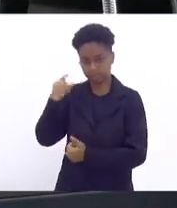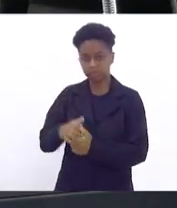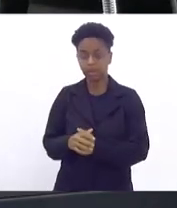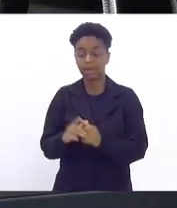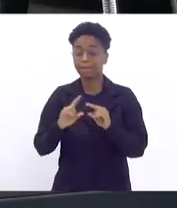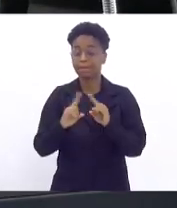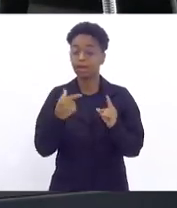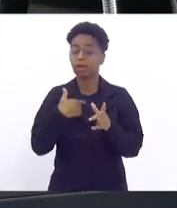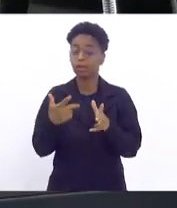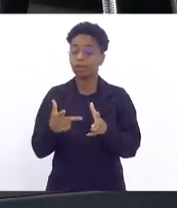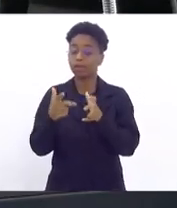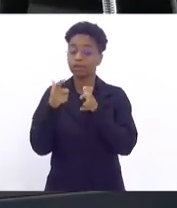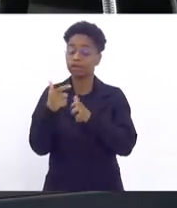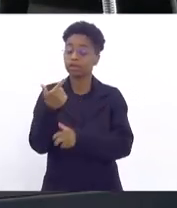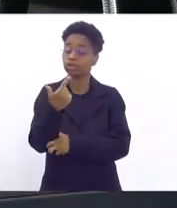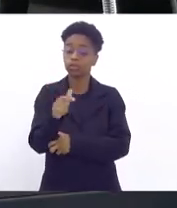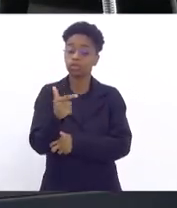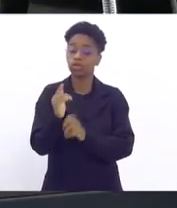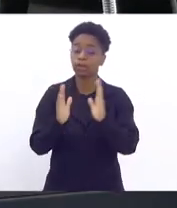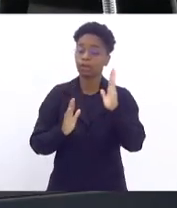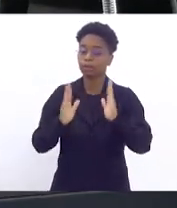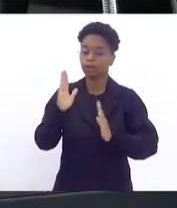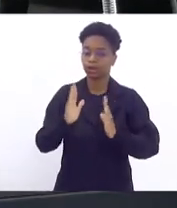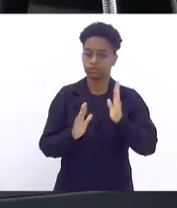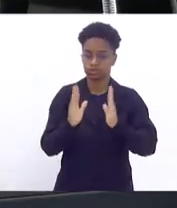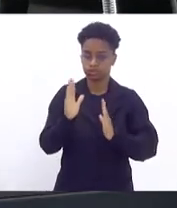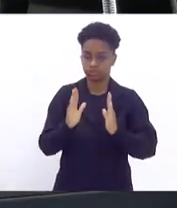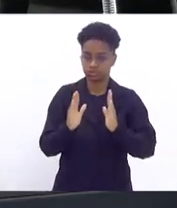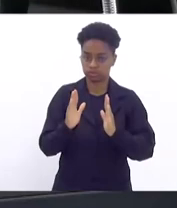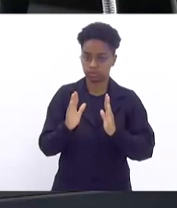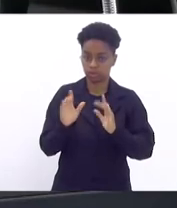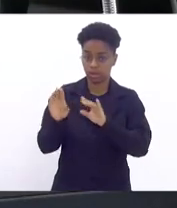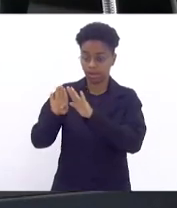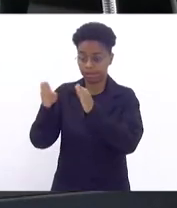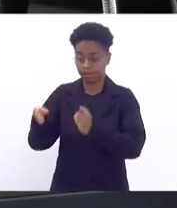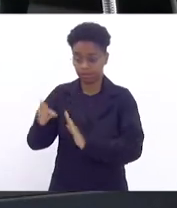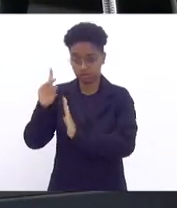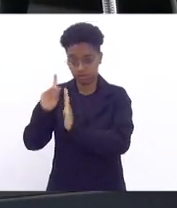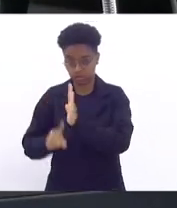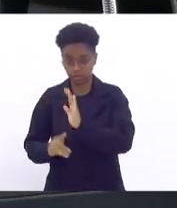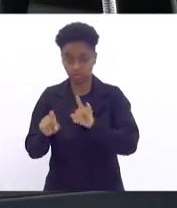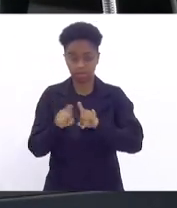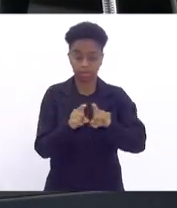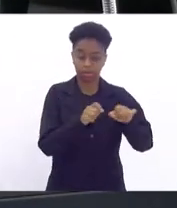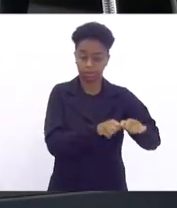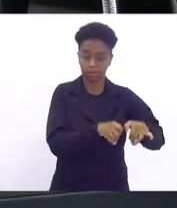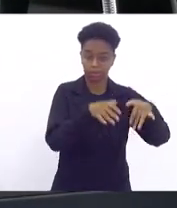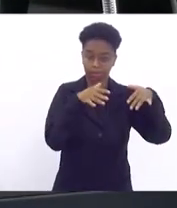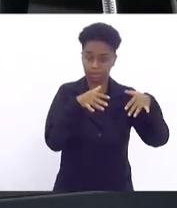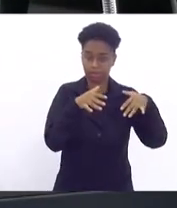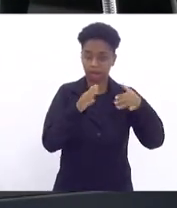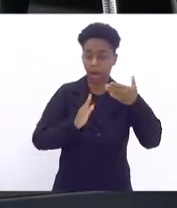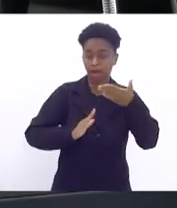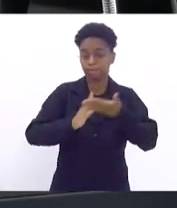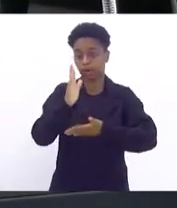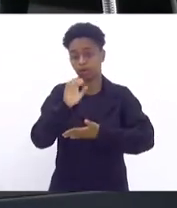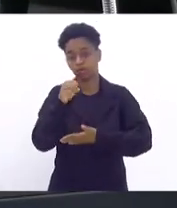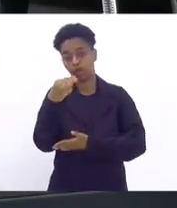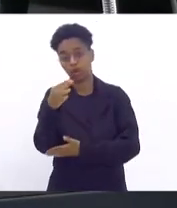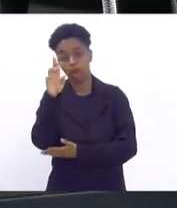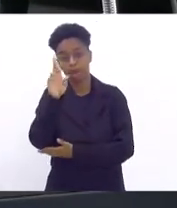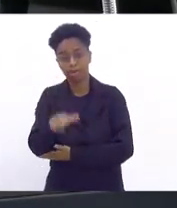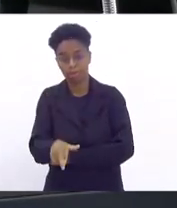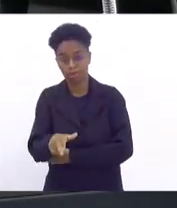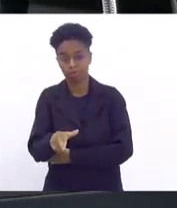me dei conta que não existe um prazo para que a mesa diretora e o plenário é a provem ou